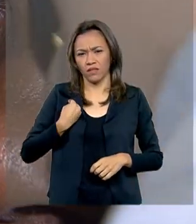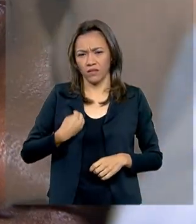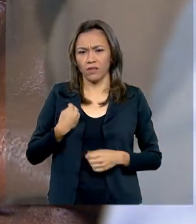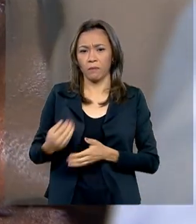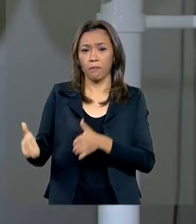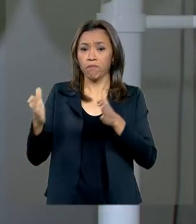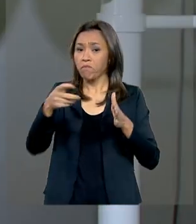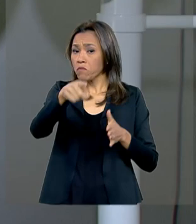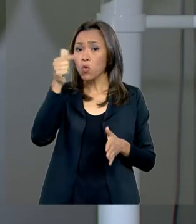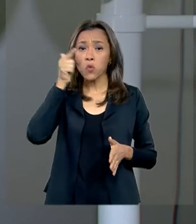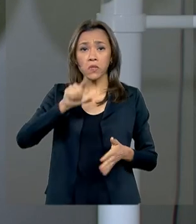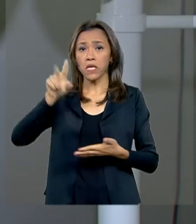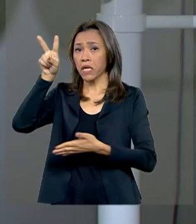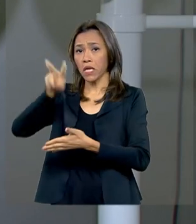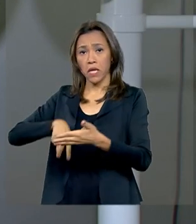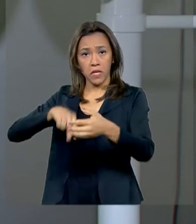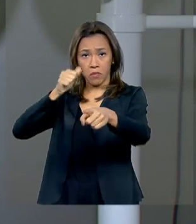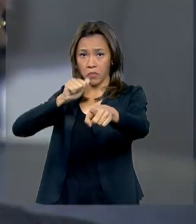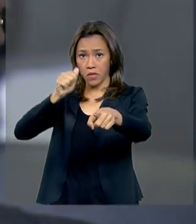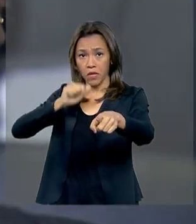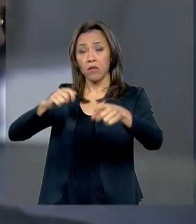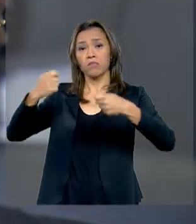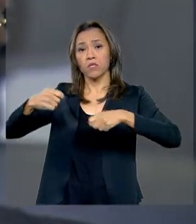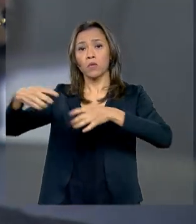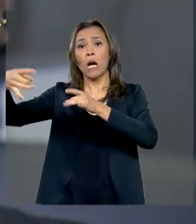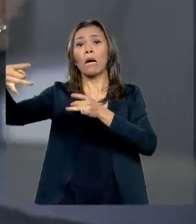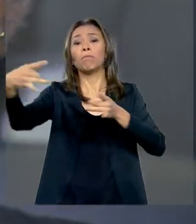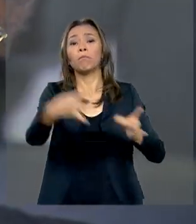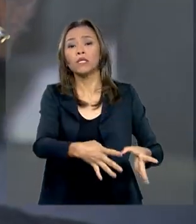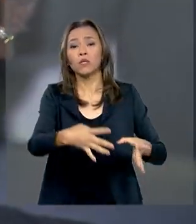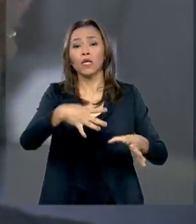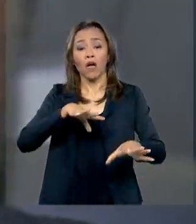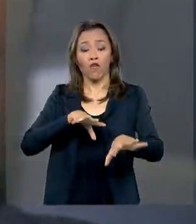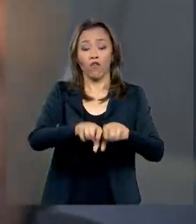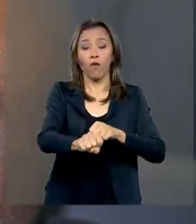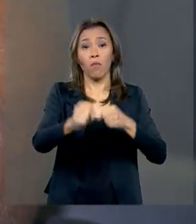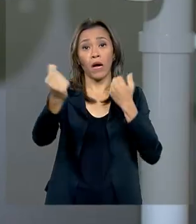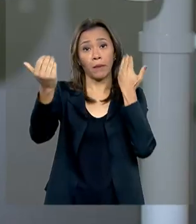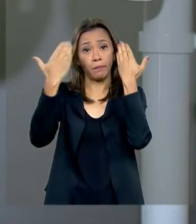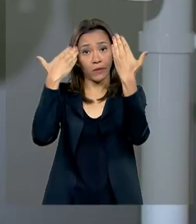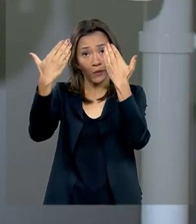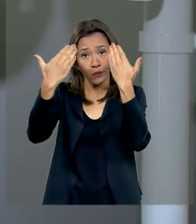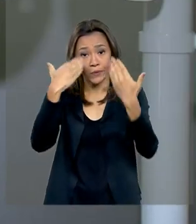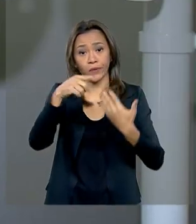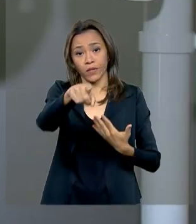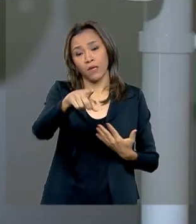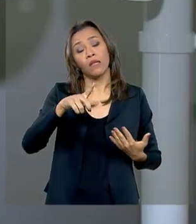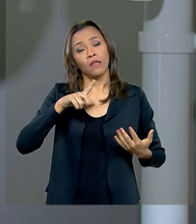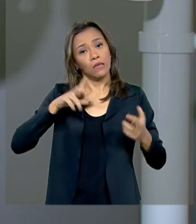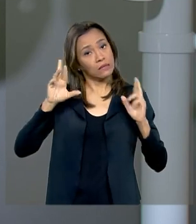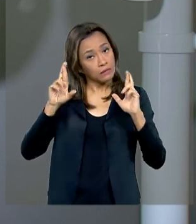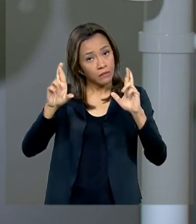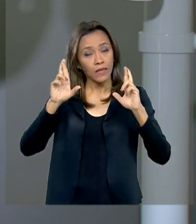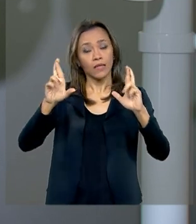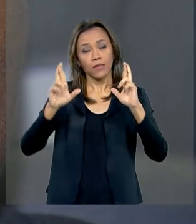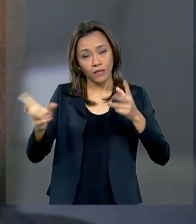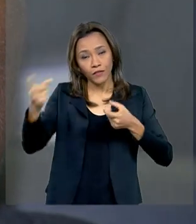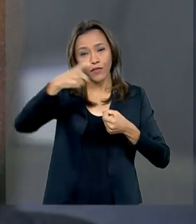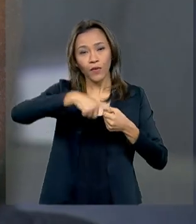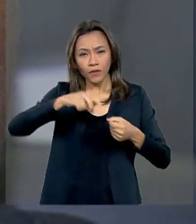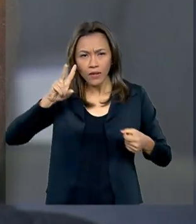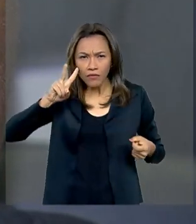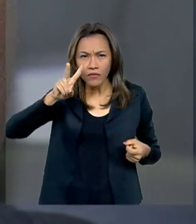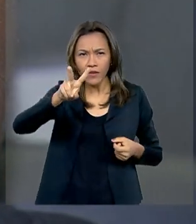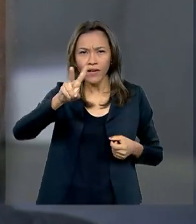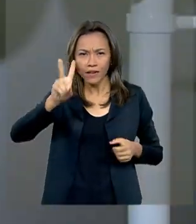consegue mais ler, Dona Helena teve que abandonar o sonho de se formar em psicologia, mas tem esperança de voltar a enxergar e